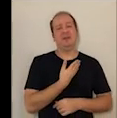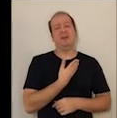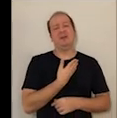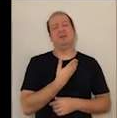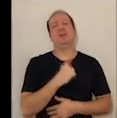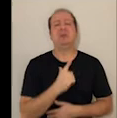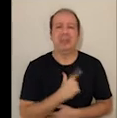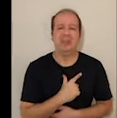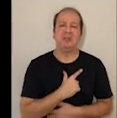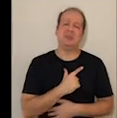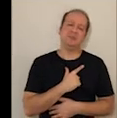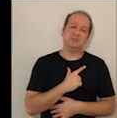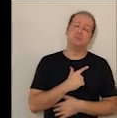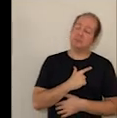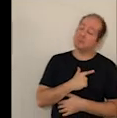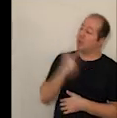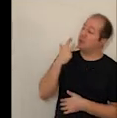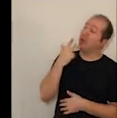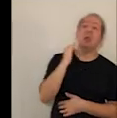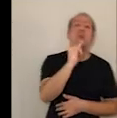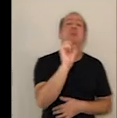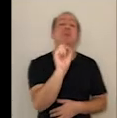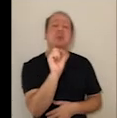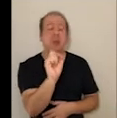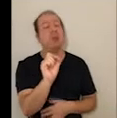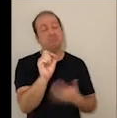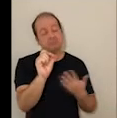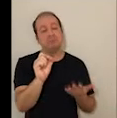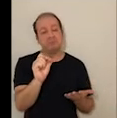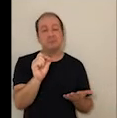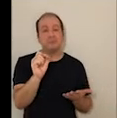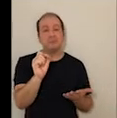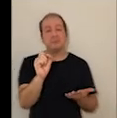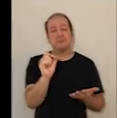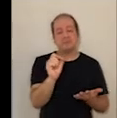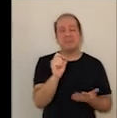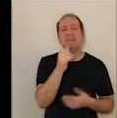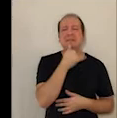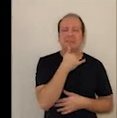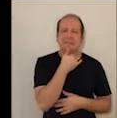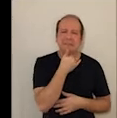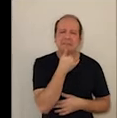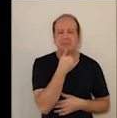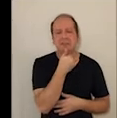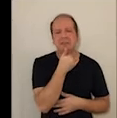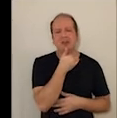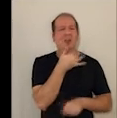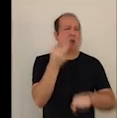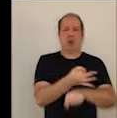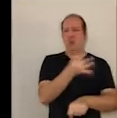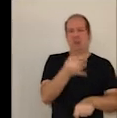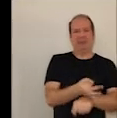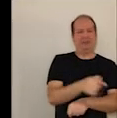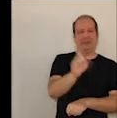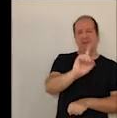me resta. O que foi que eu lhe disse, senhor? Ah, é tão triste. Acho que não